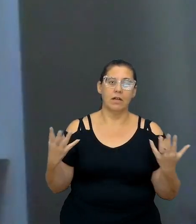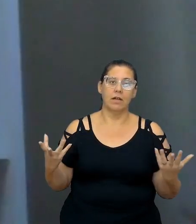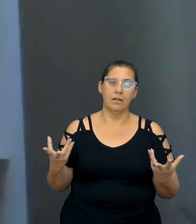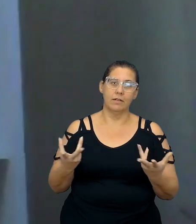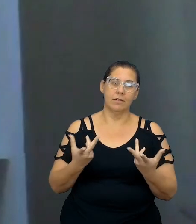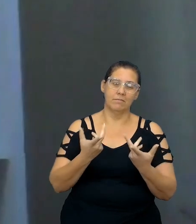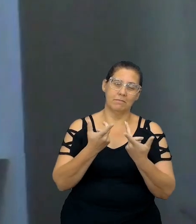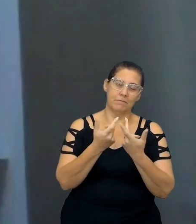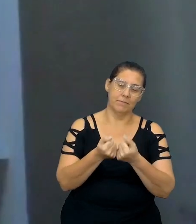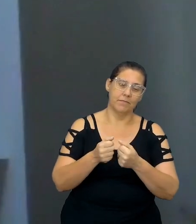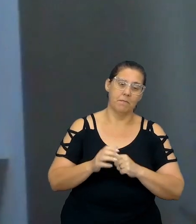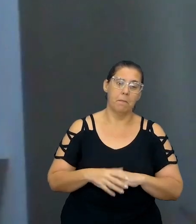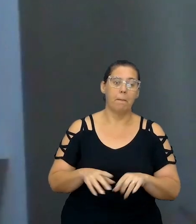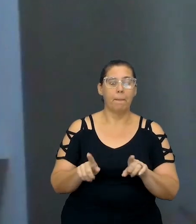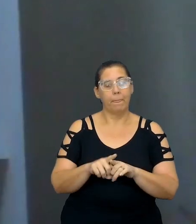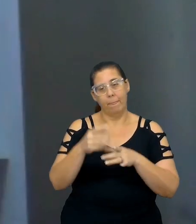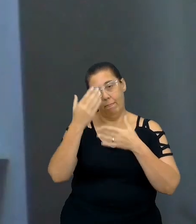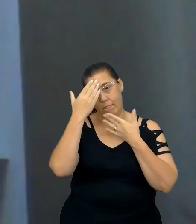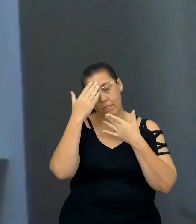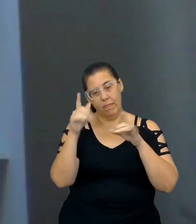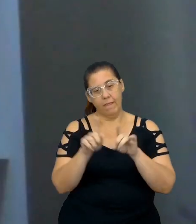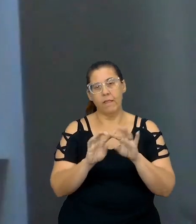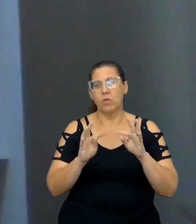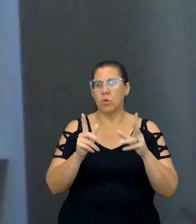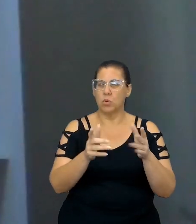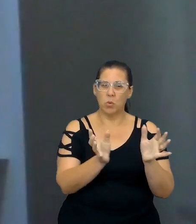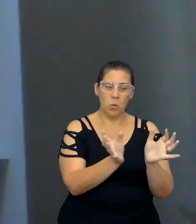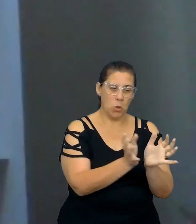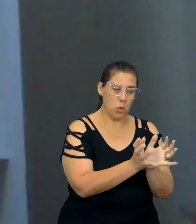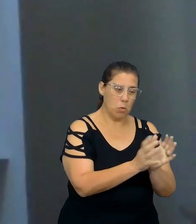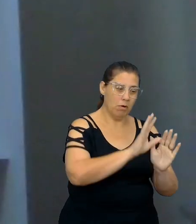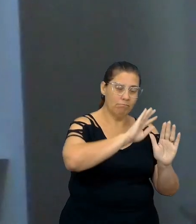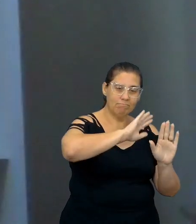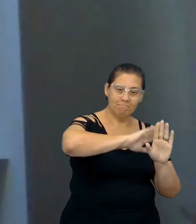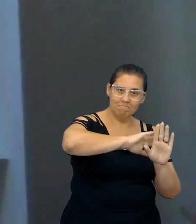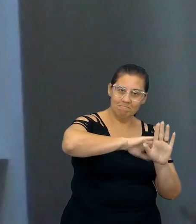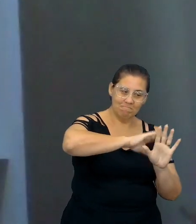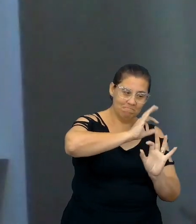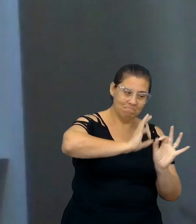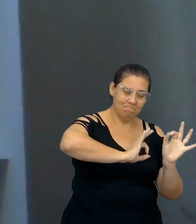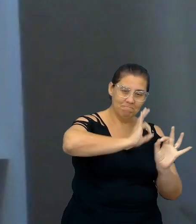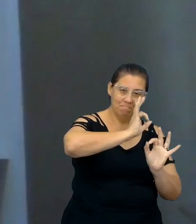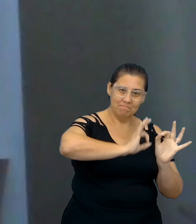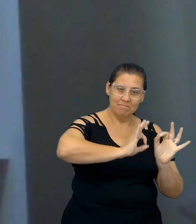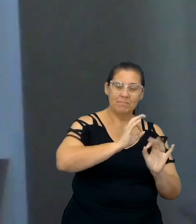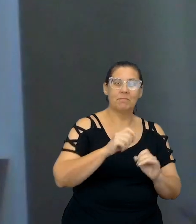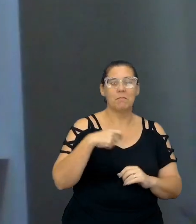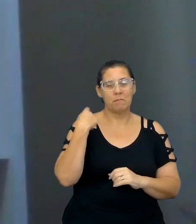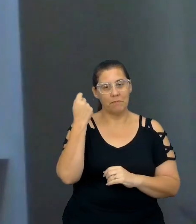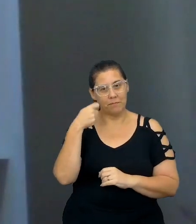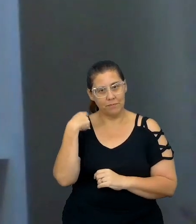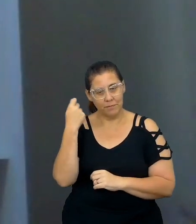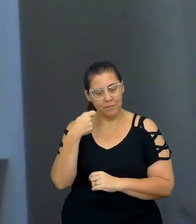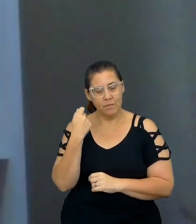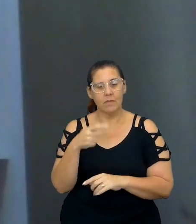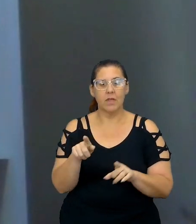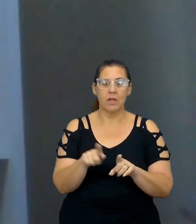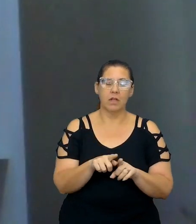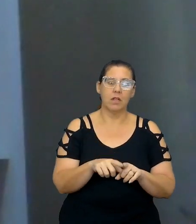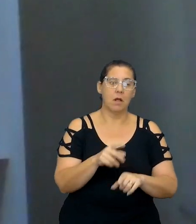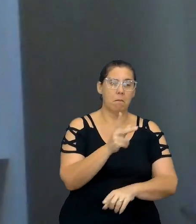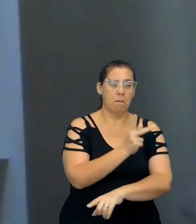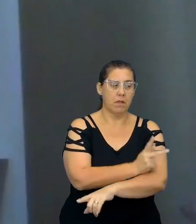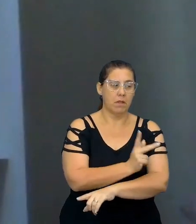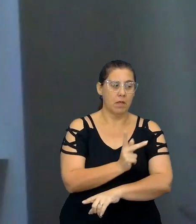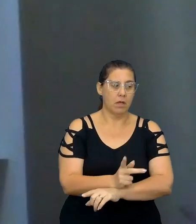nós. Também aqui agradecendo a toda a equipe, né, que faz aí a produção dos vídeos, tanto a parte